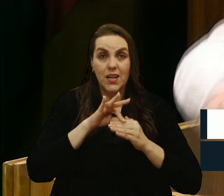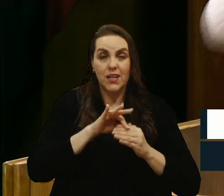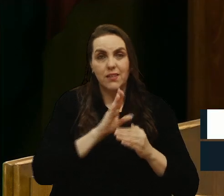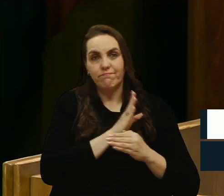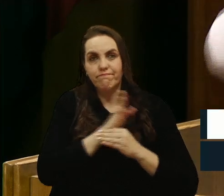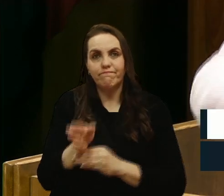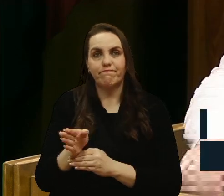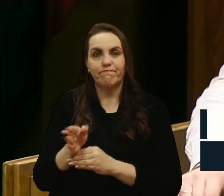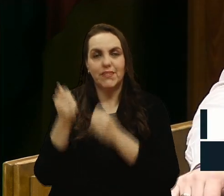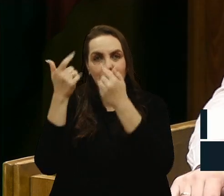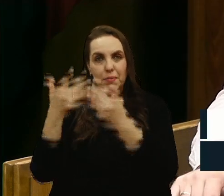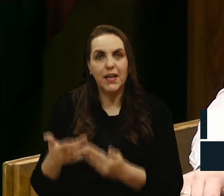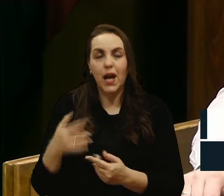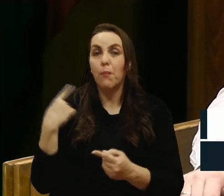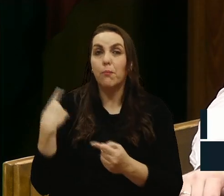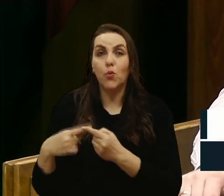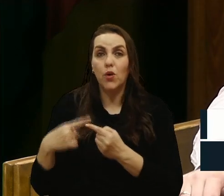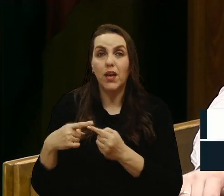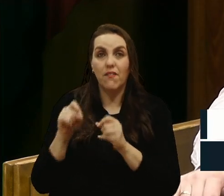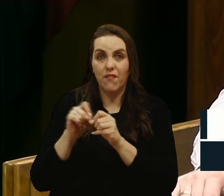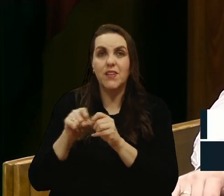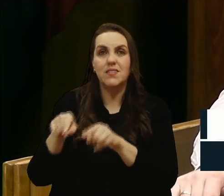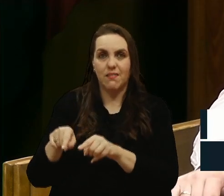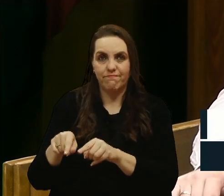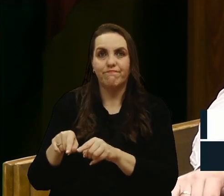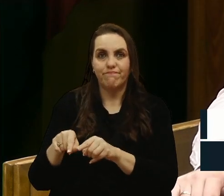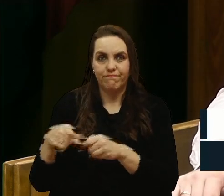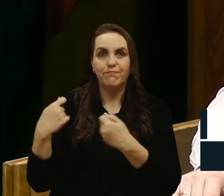lá explicar por que nós tínhamos que fazer aquilo, vereador Capitão Ramon.